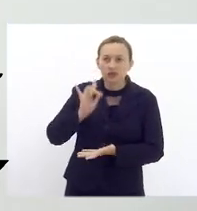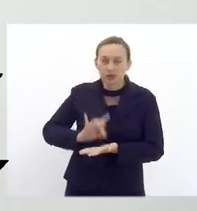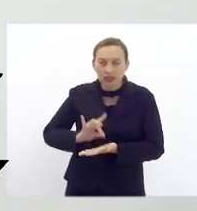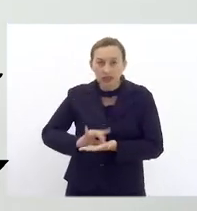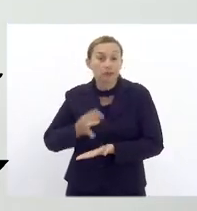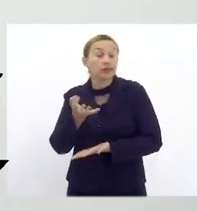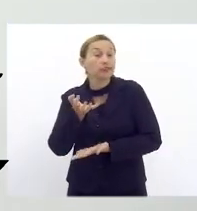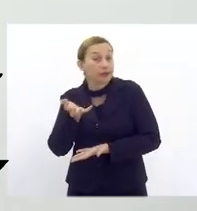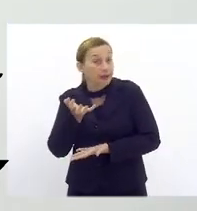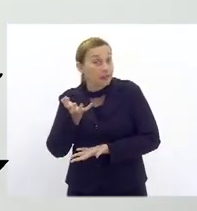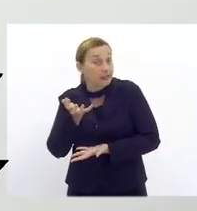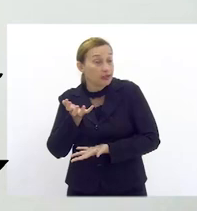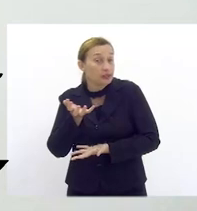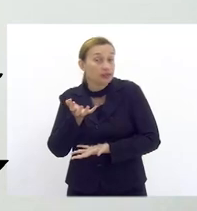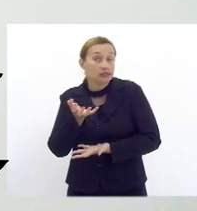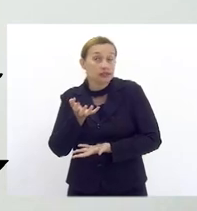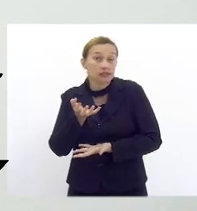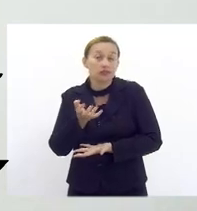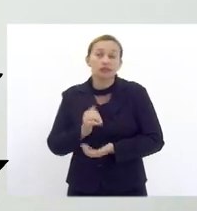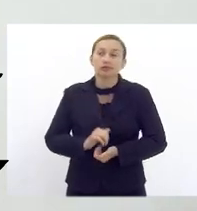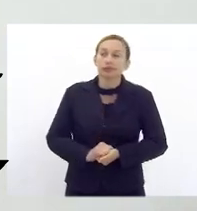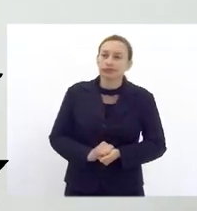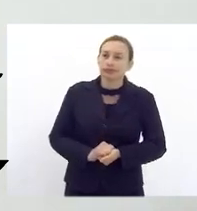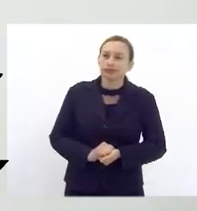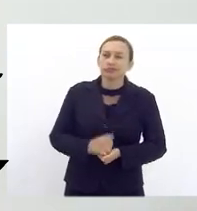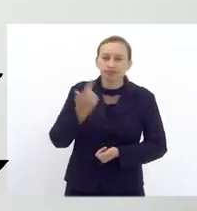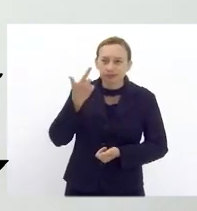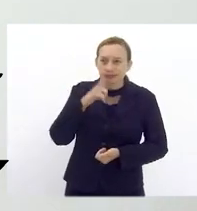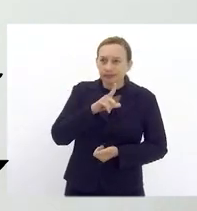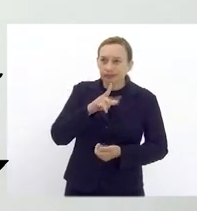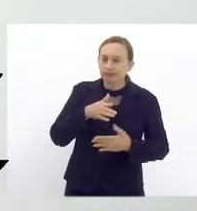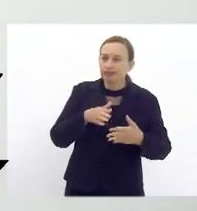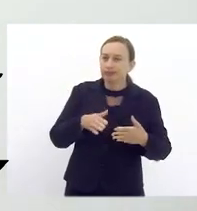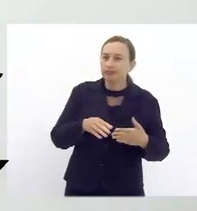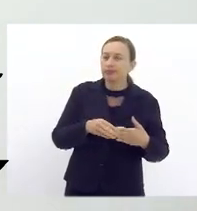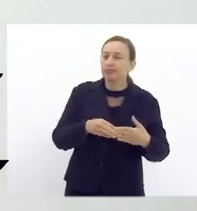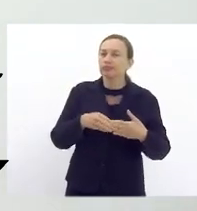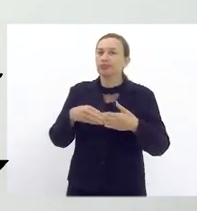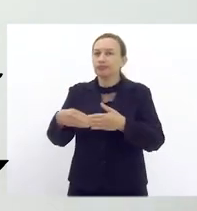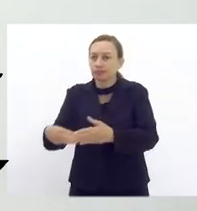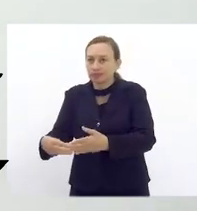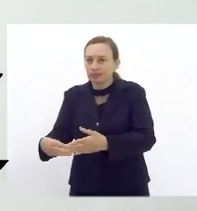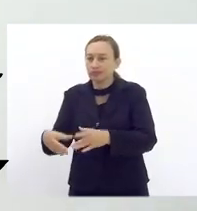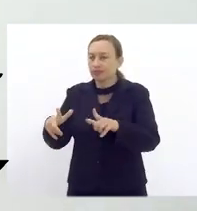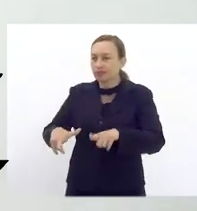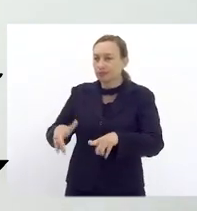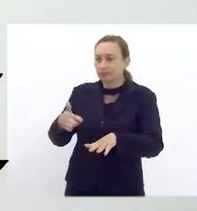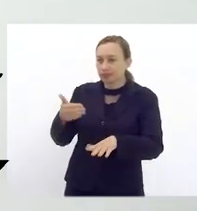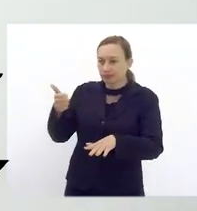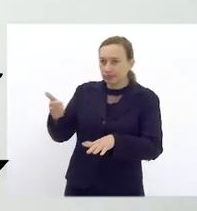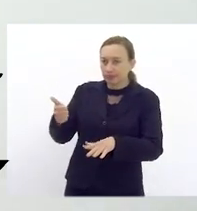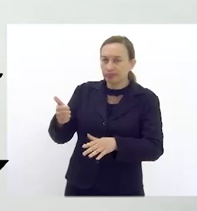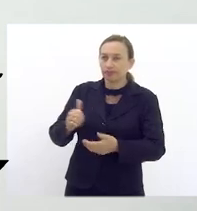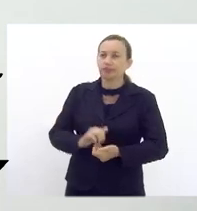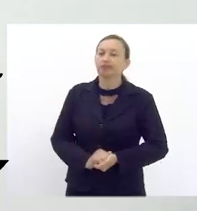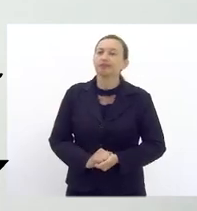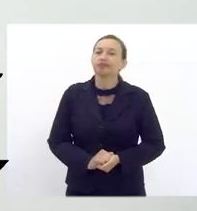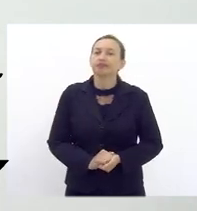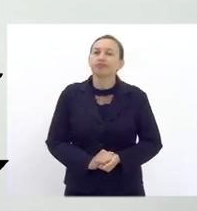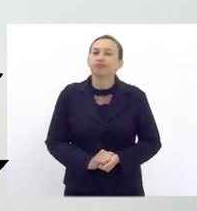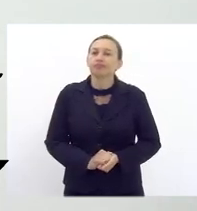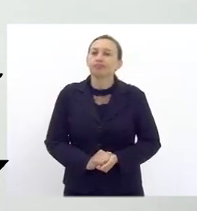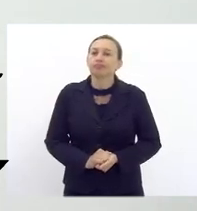foram buscar ali e ali a gente consegue conseguir dar um suporte maior para para isso